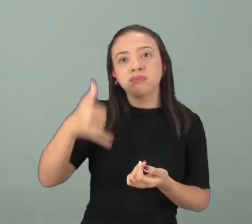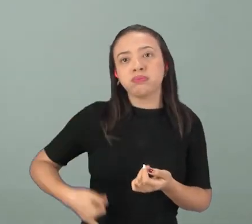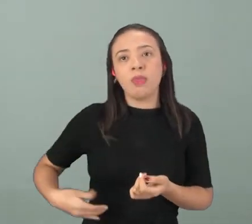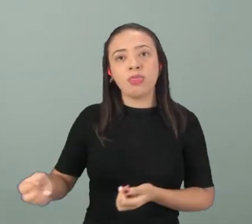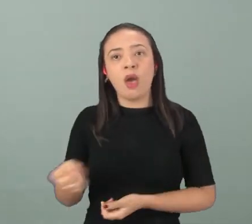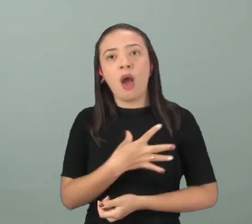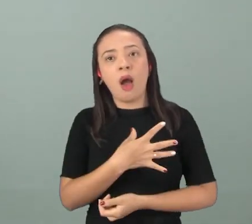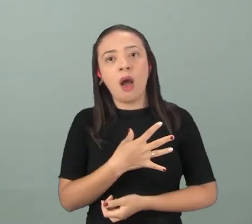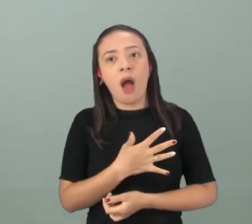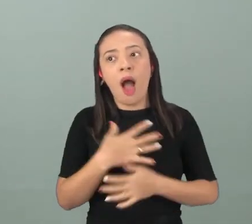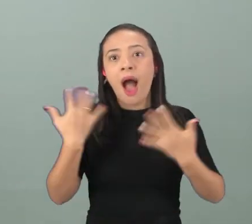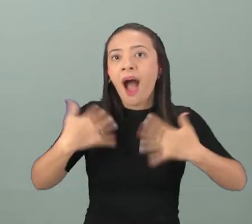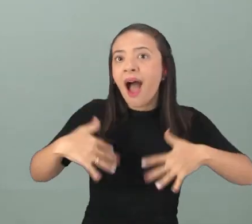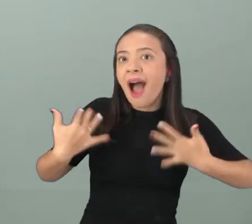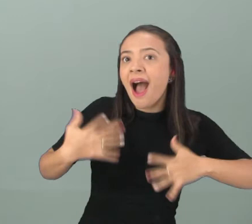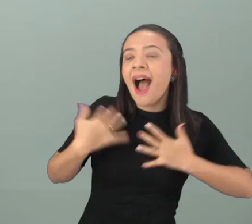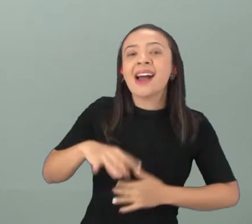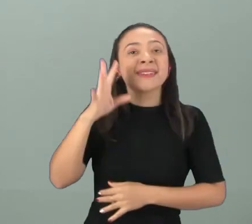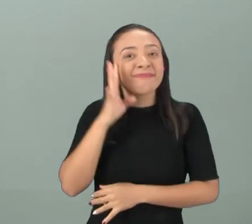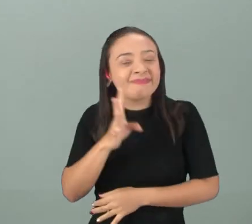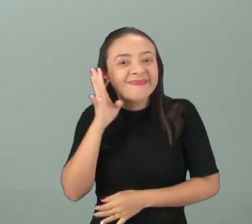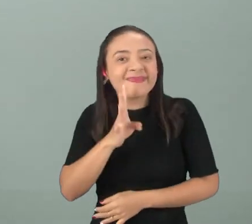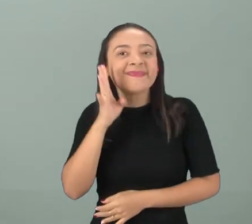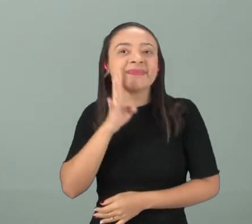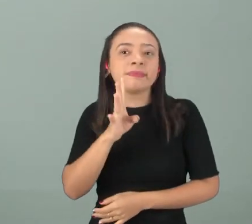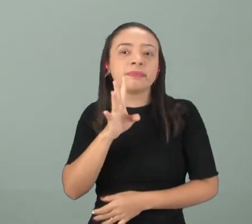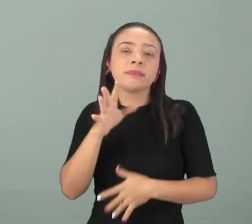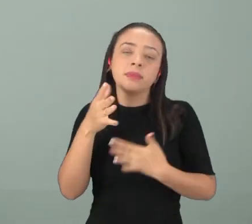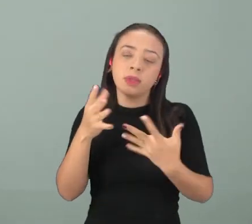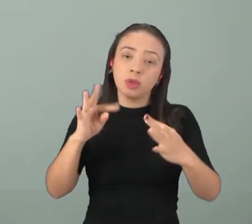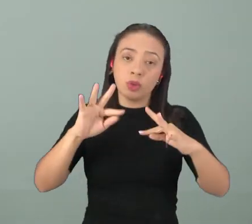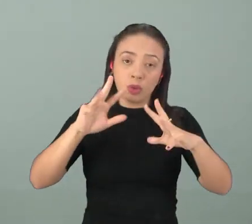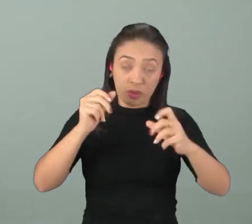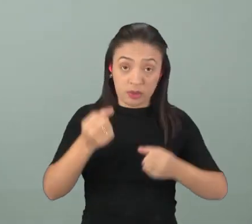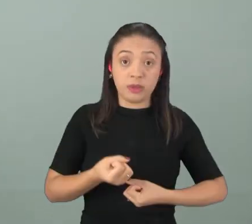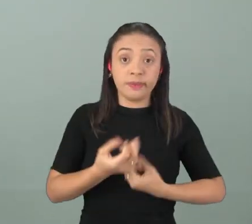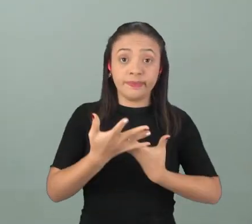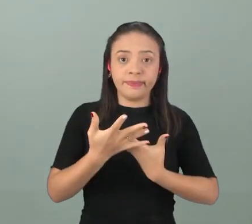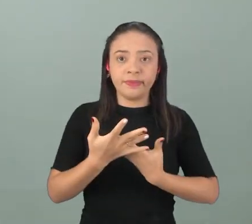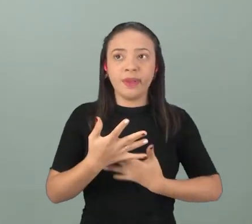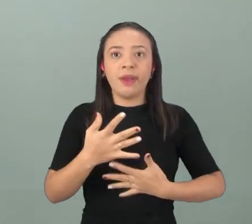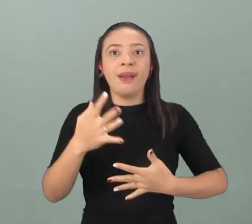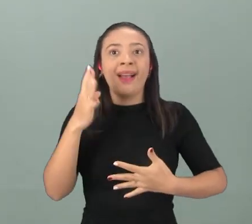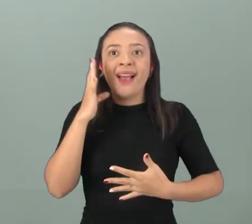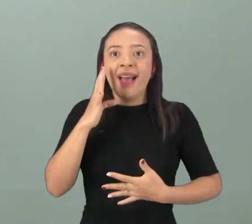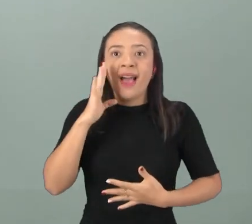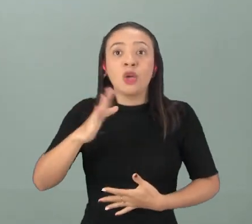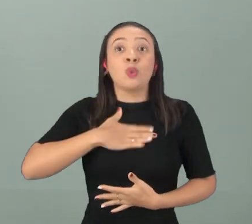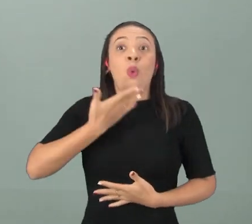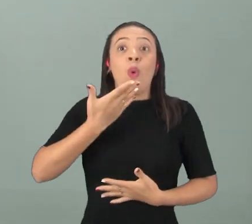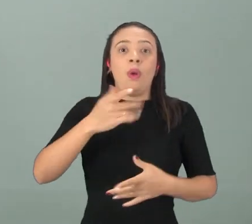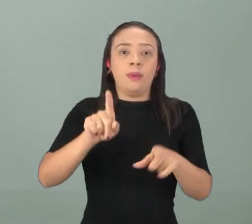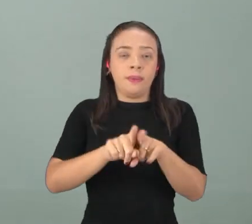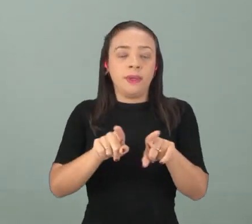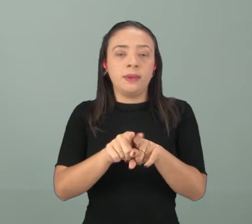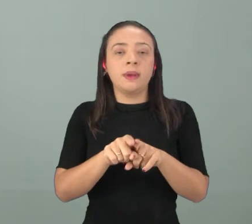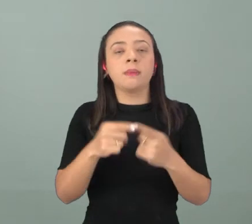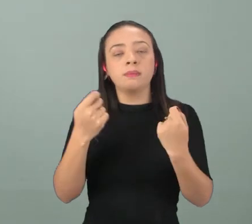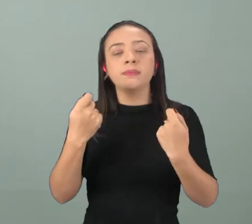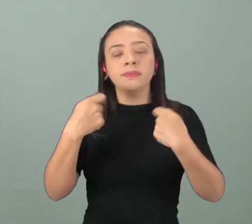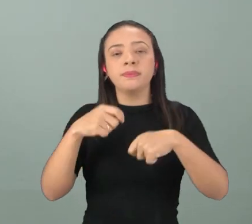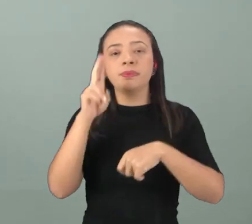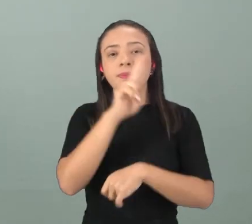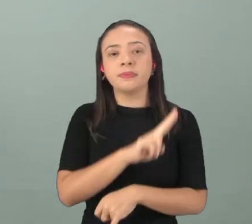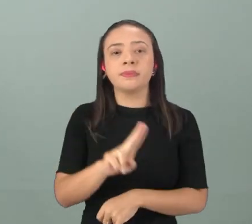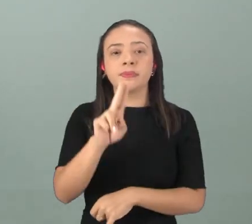você... Nossa, que legal! Então, essas expressões, né, de admiração, surpresa, eu posso